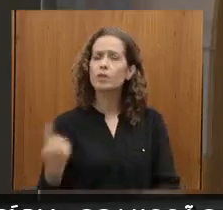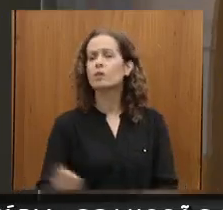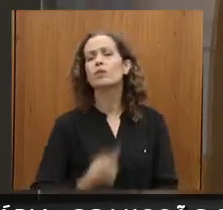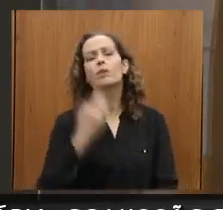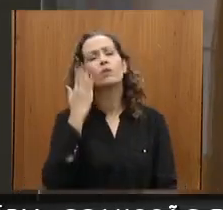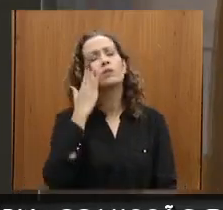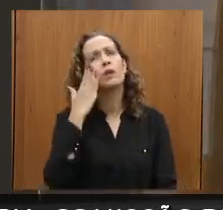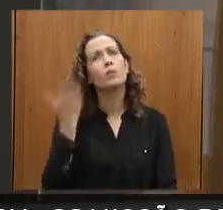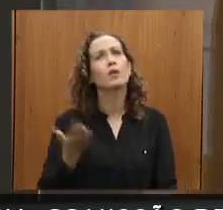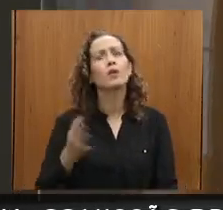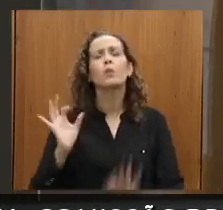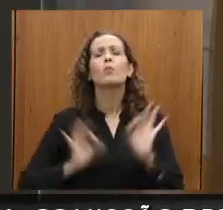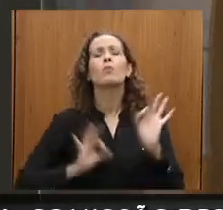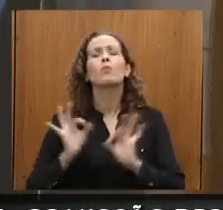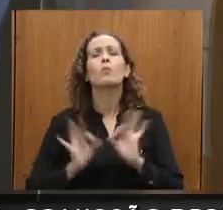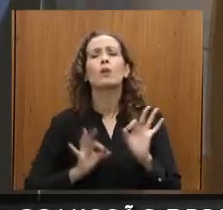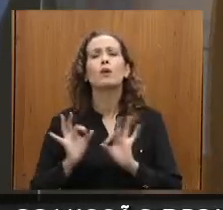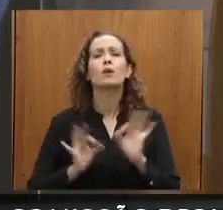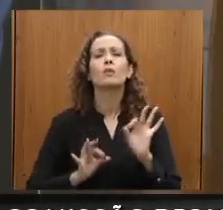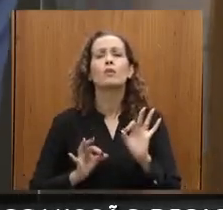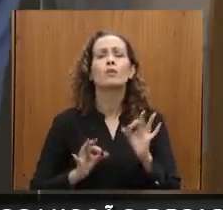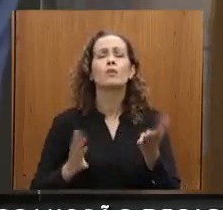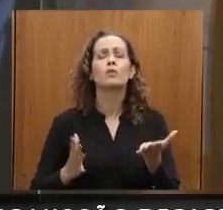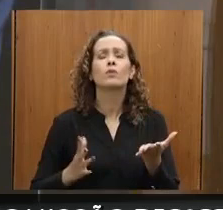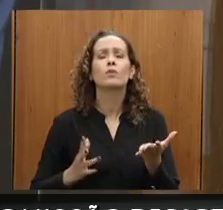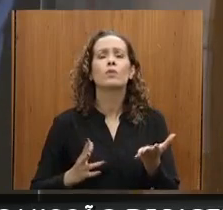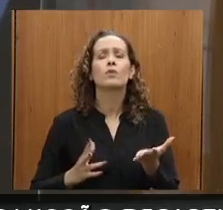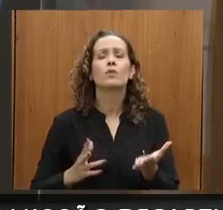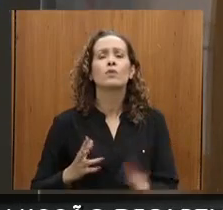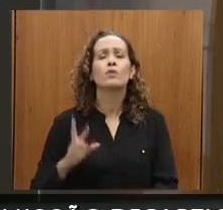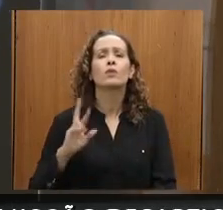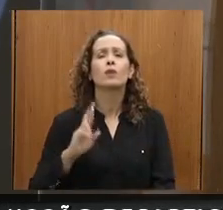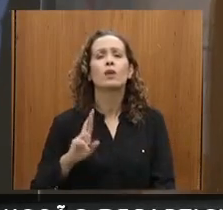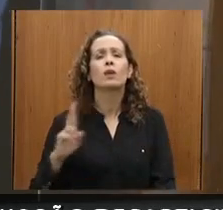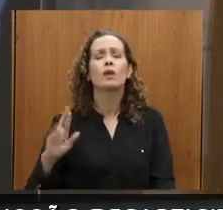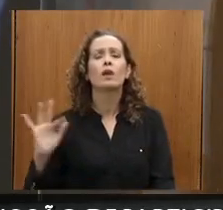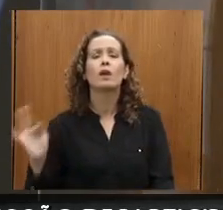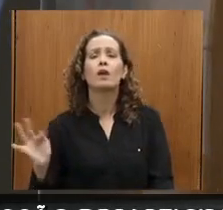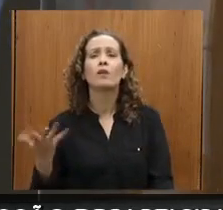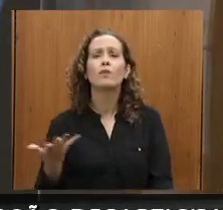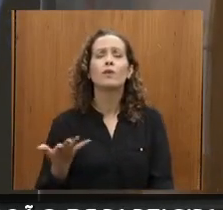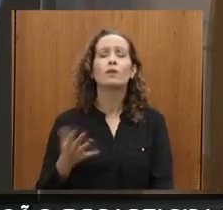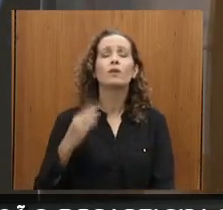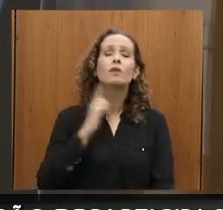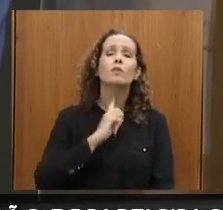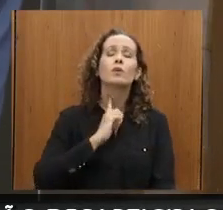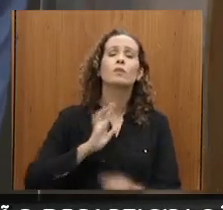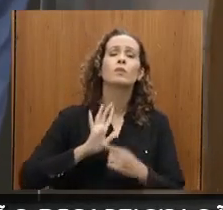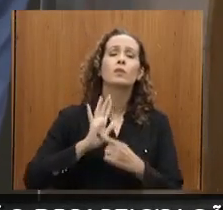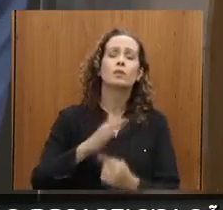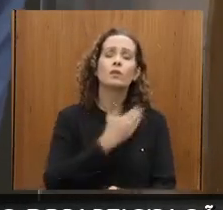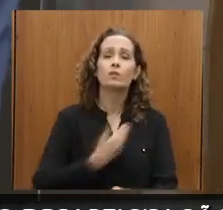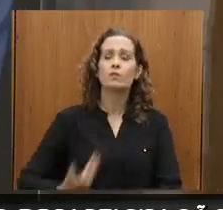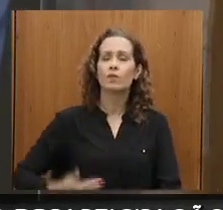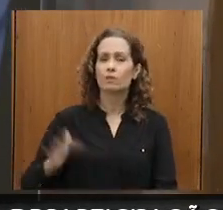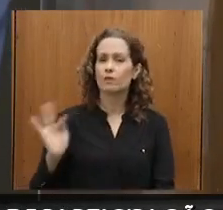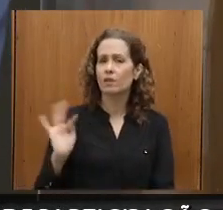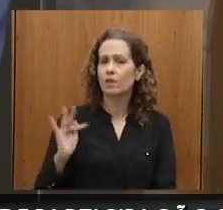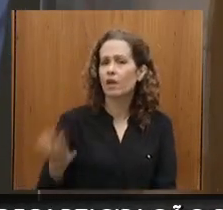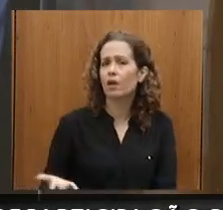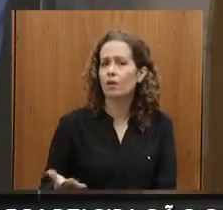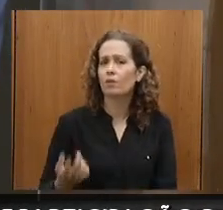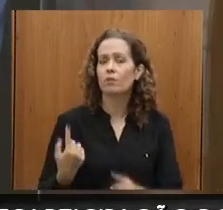qual é o plano de recuperação que Minas vai apresentar para o governo federal. que o projeto trata de